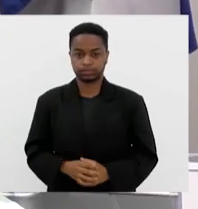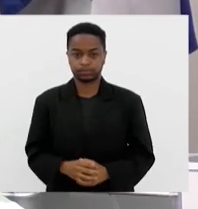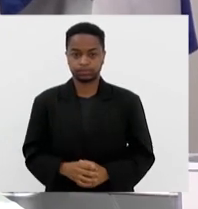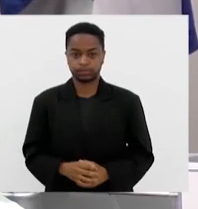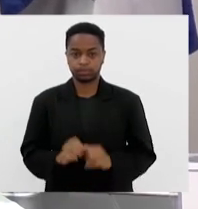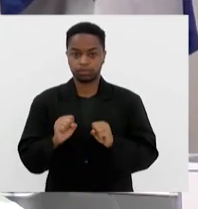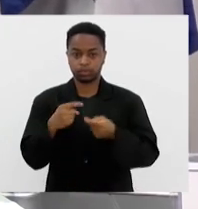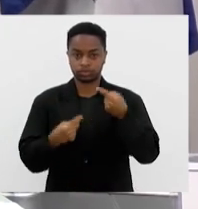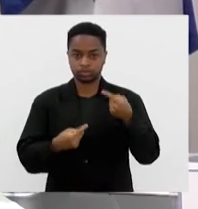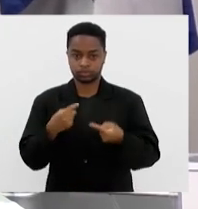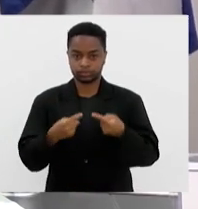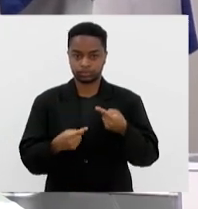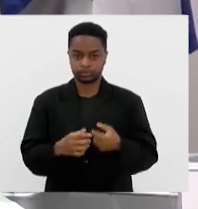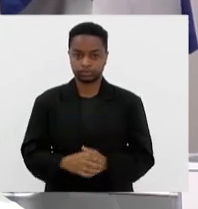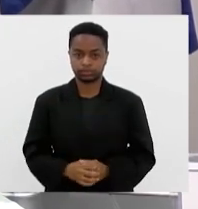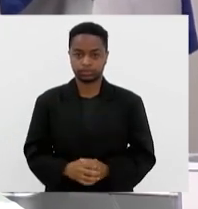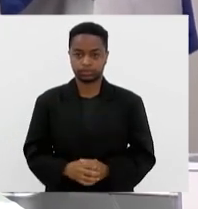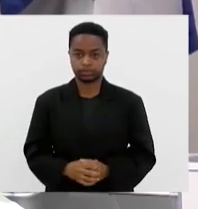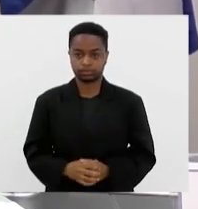Em discussão.